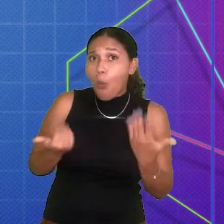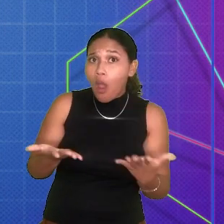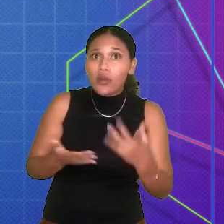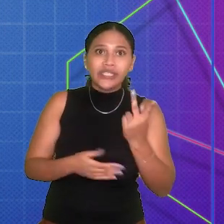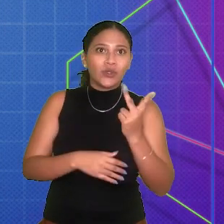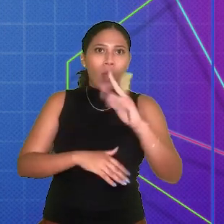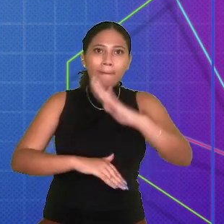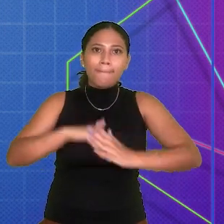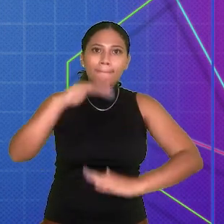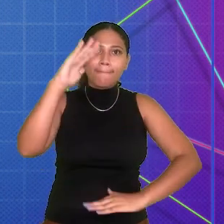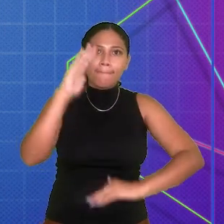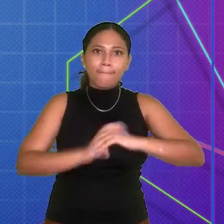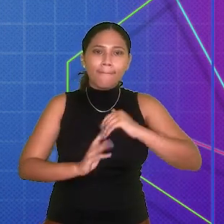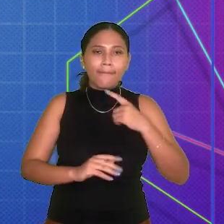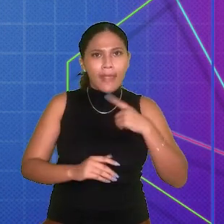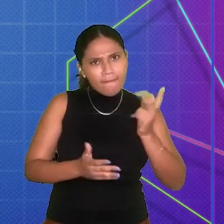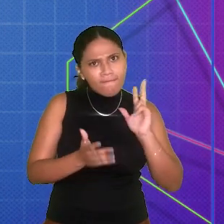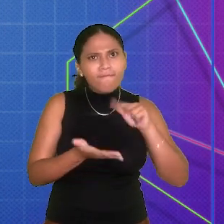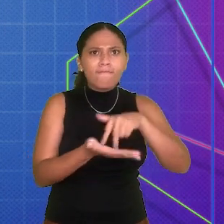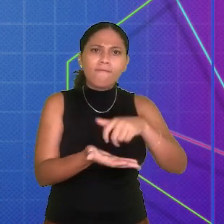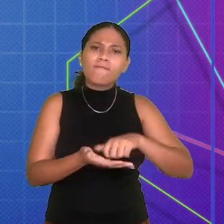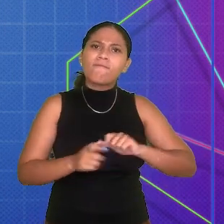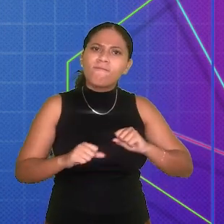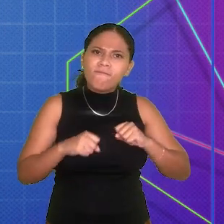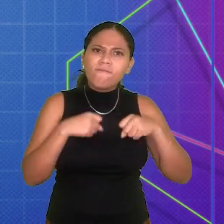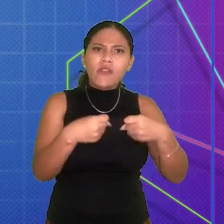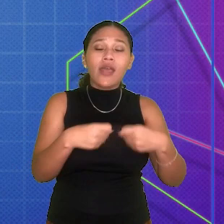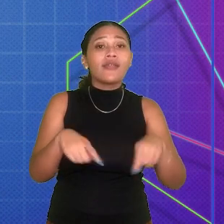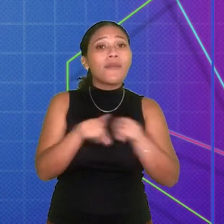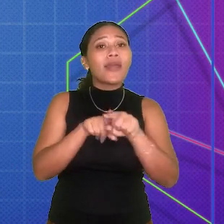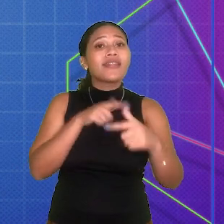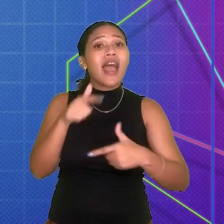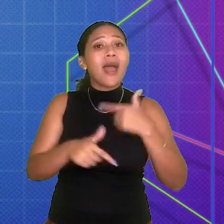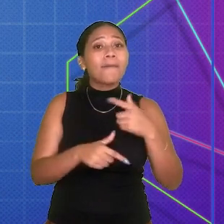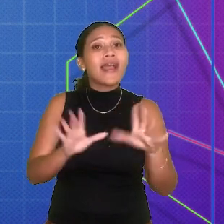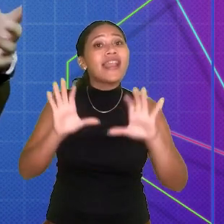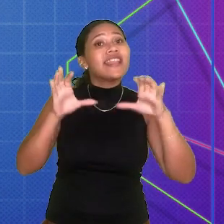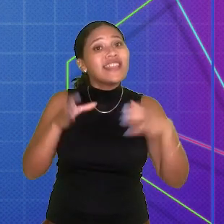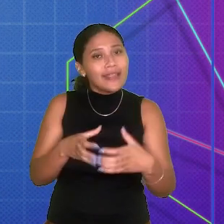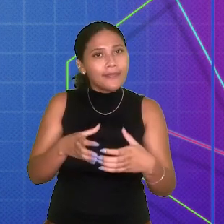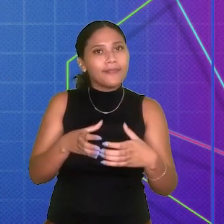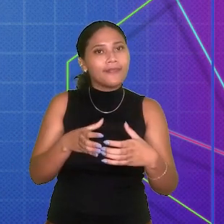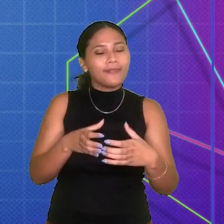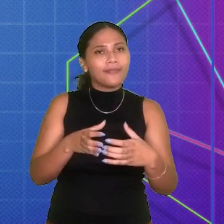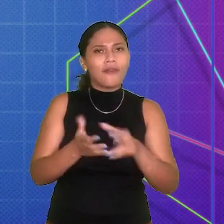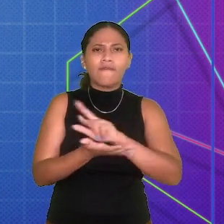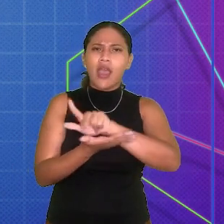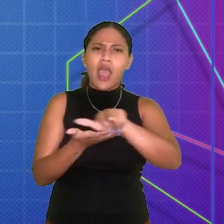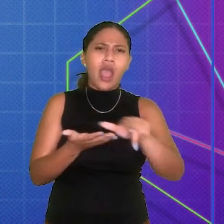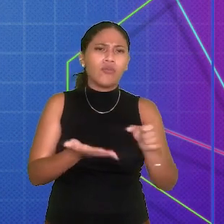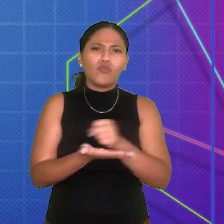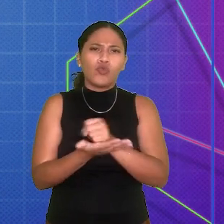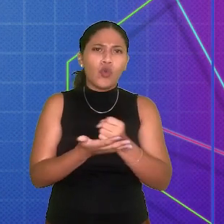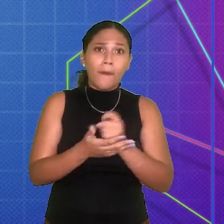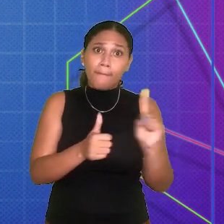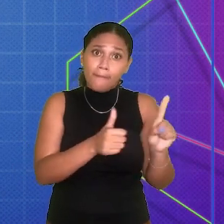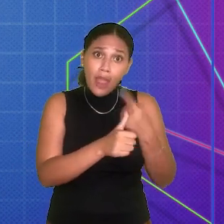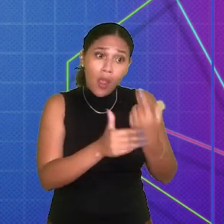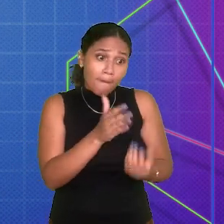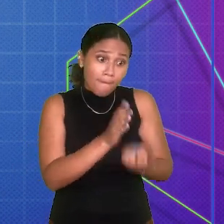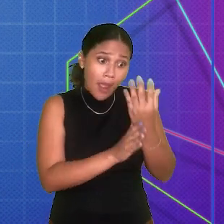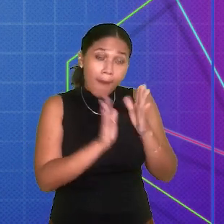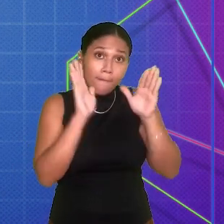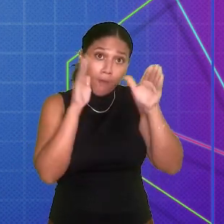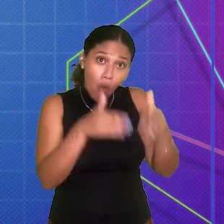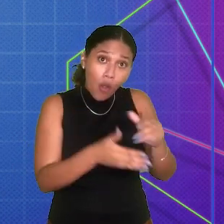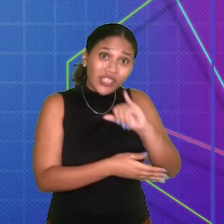sua habilidade e fazer jogos e, em muitos casos, seu trabalho em equipe. Foram vários os jogos que primeiro foram criados para Game Jams